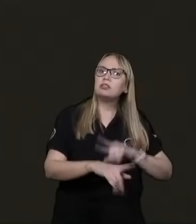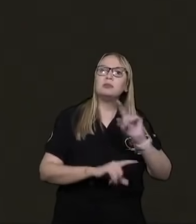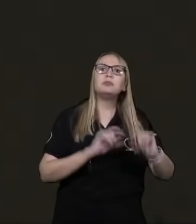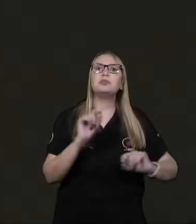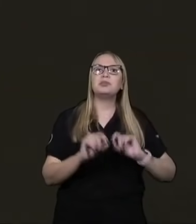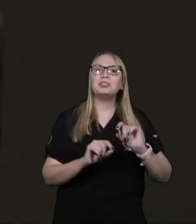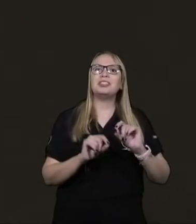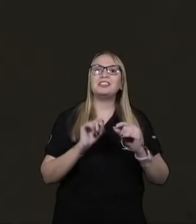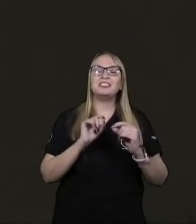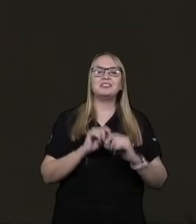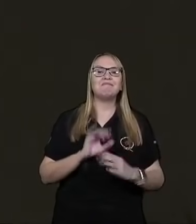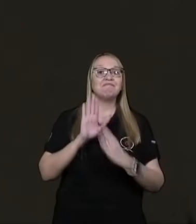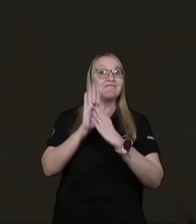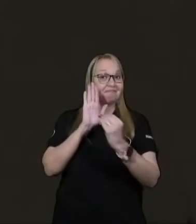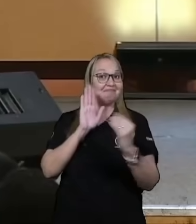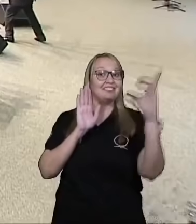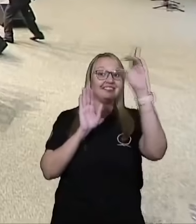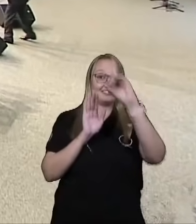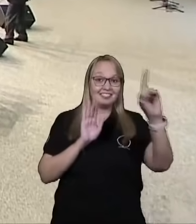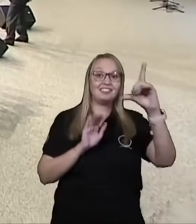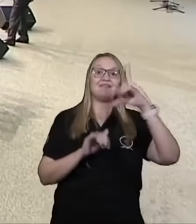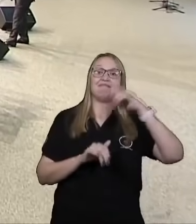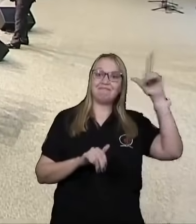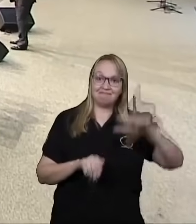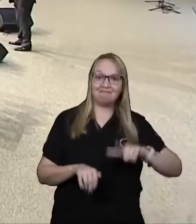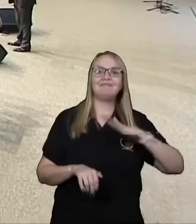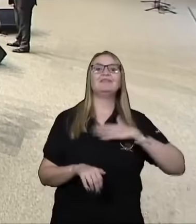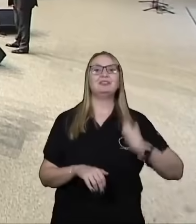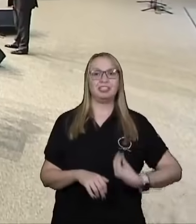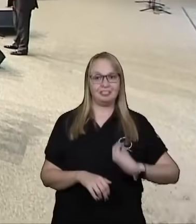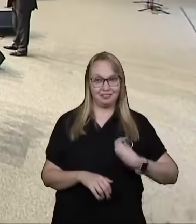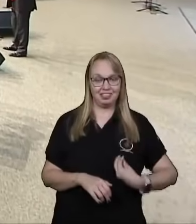sabe de que é mais uma mais uma mais uma vamos lá